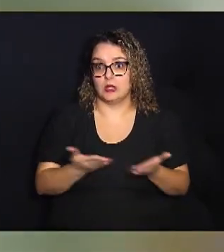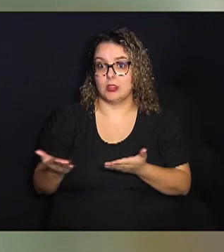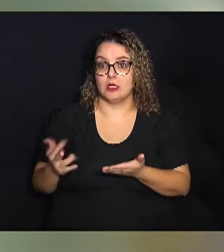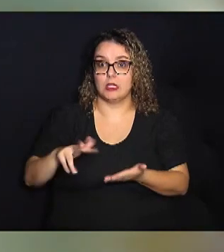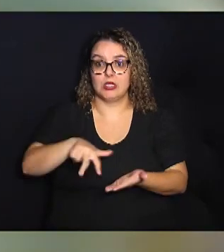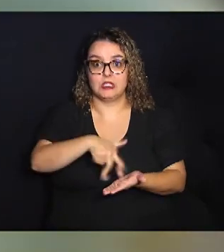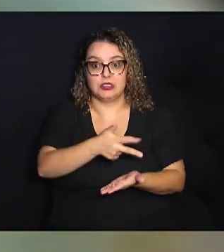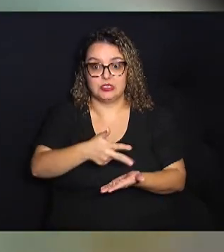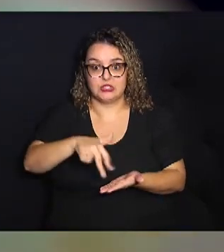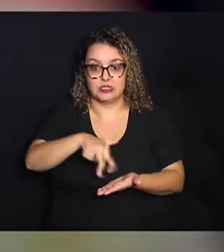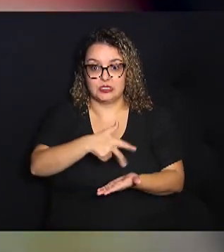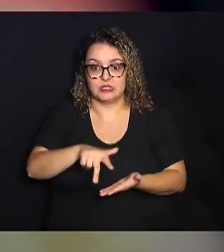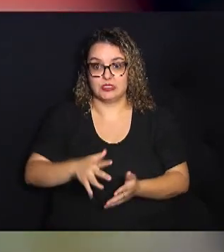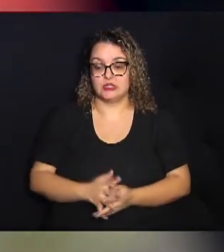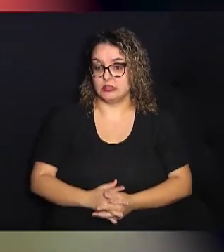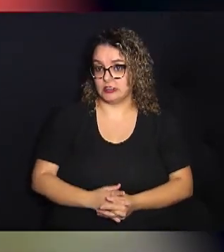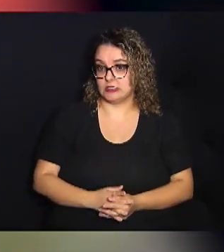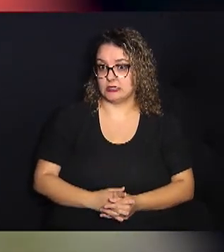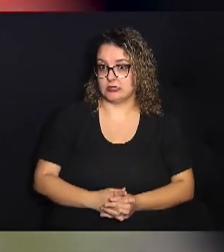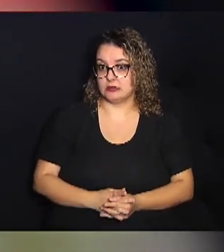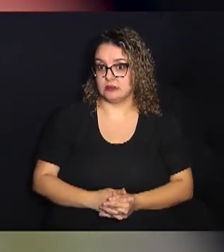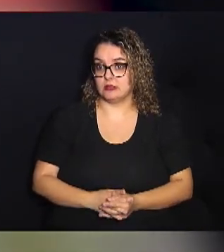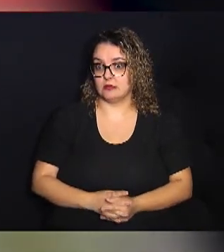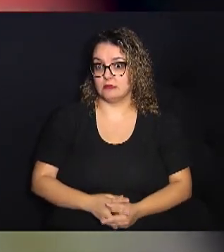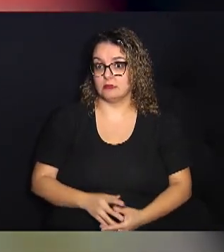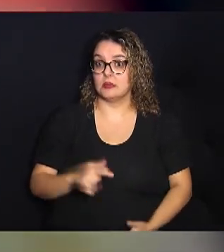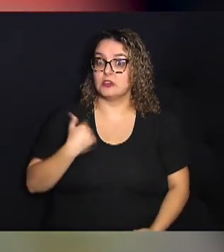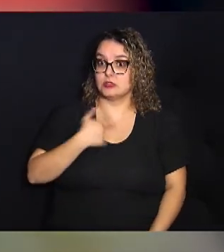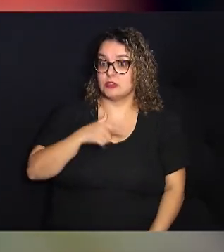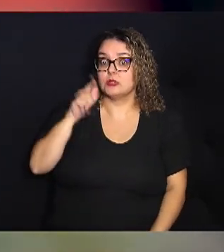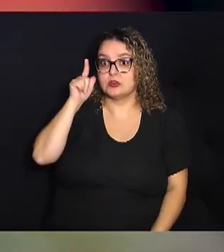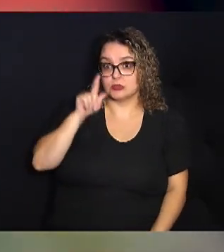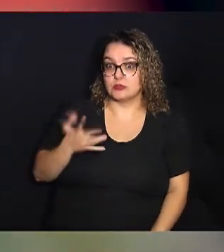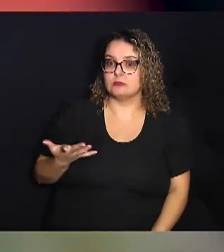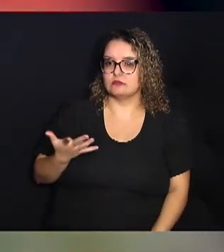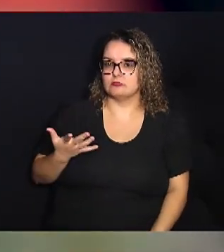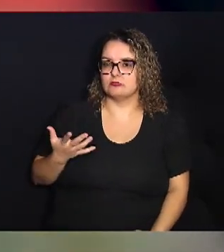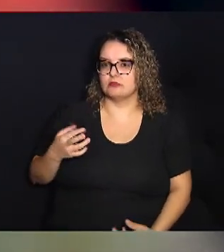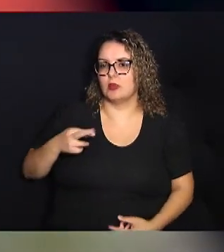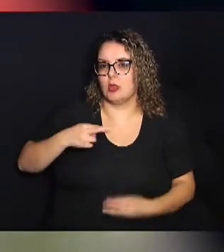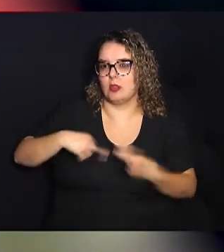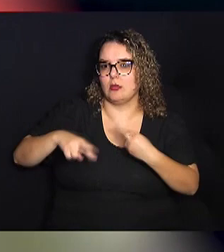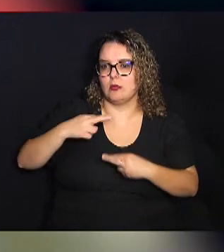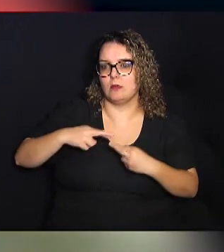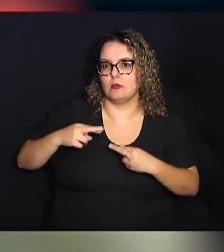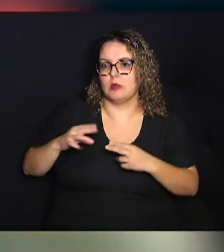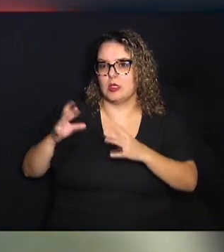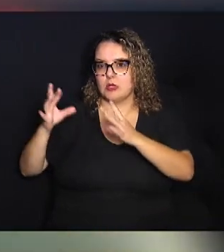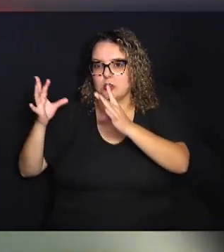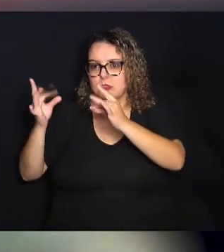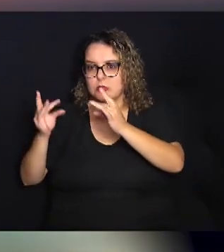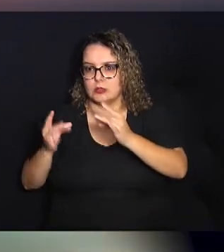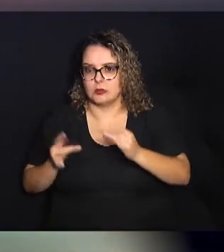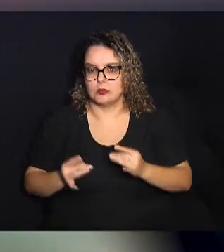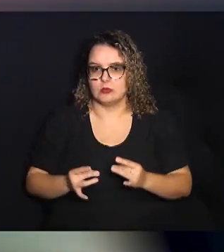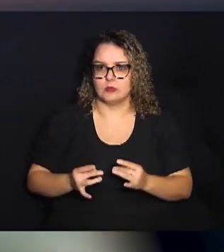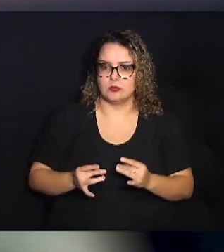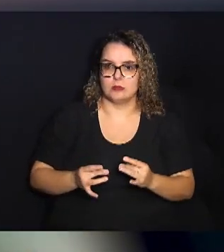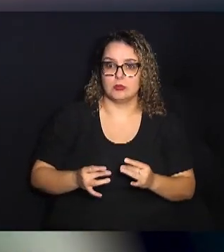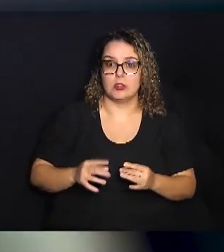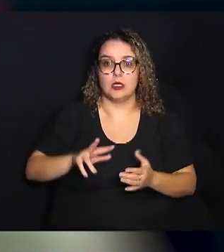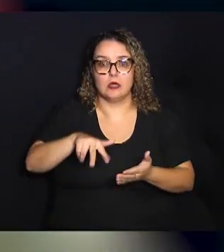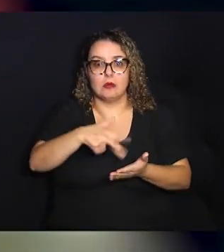dança, mas a gente consegue fazer uma ligação grande dos componentes, né? Uhum. Da